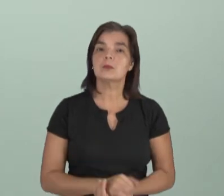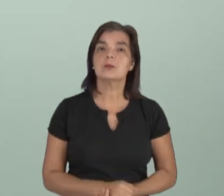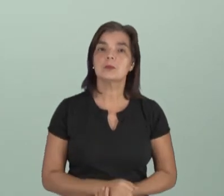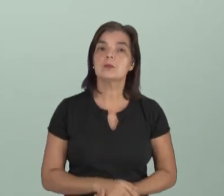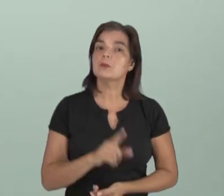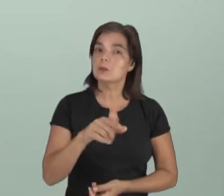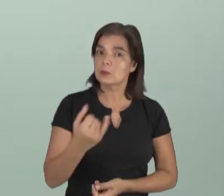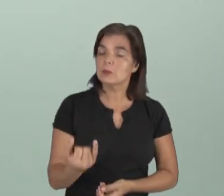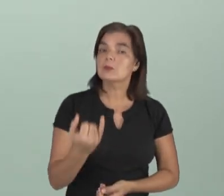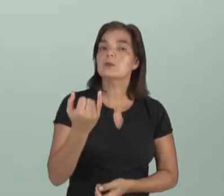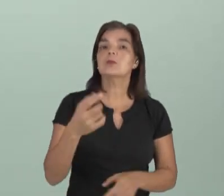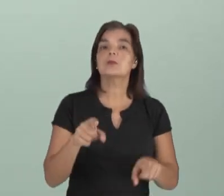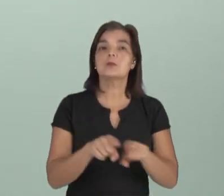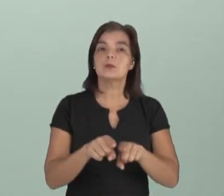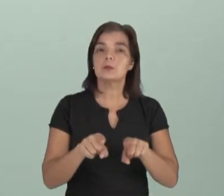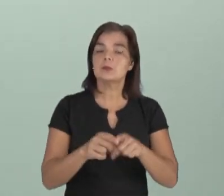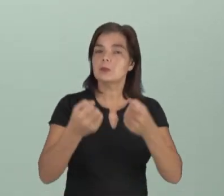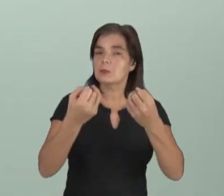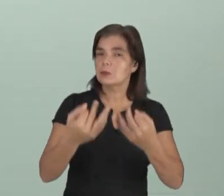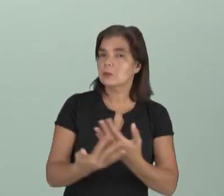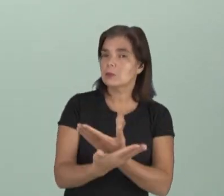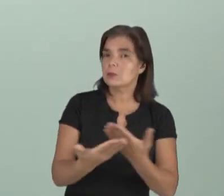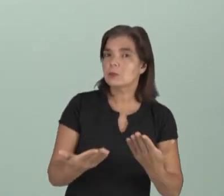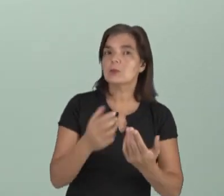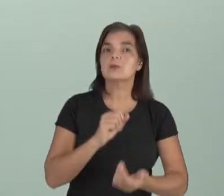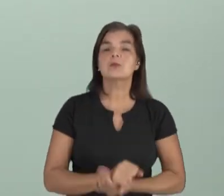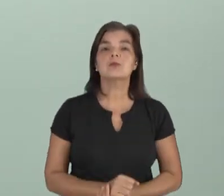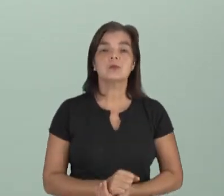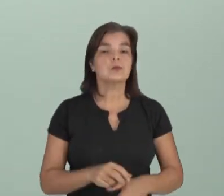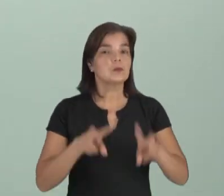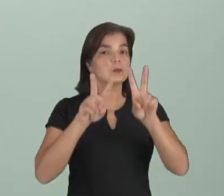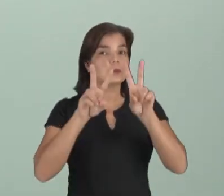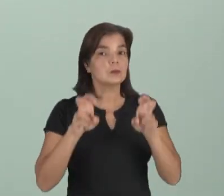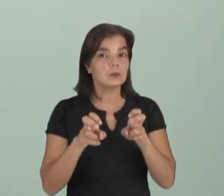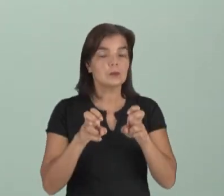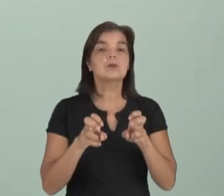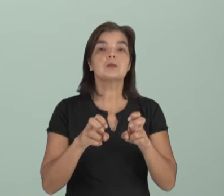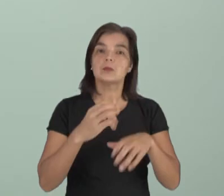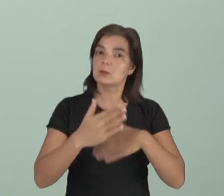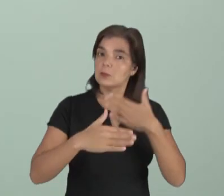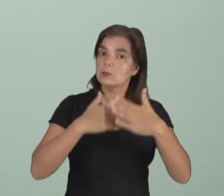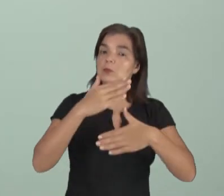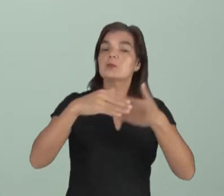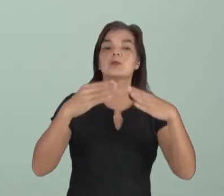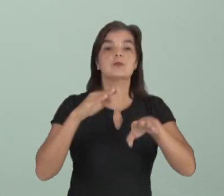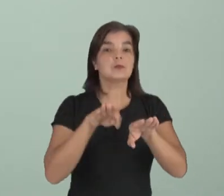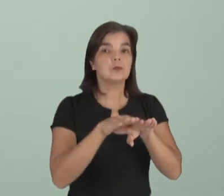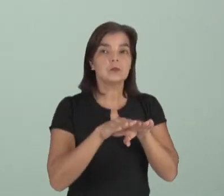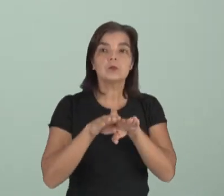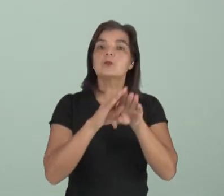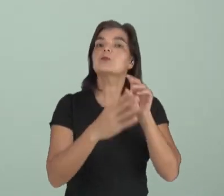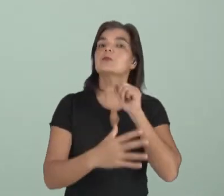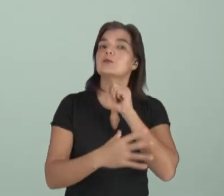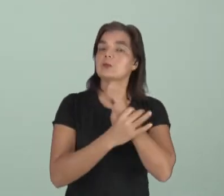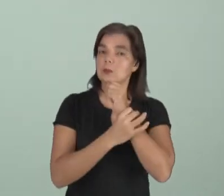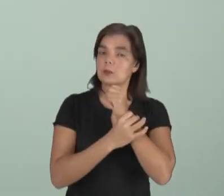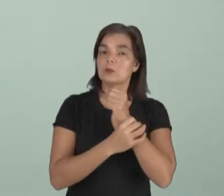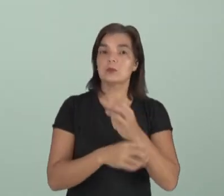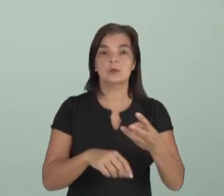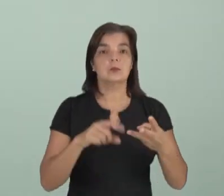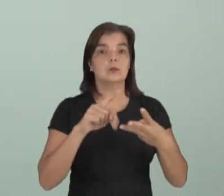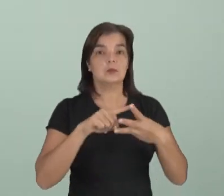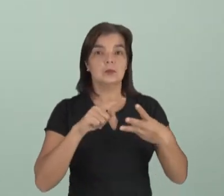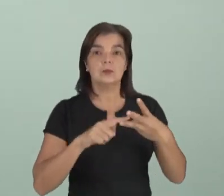é importante também falar para vocês que esse tema é de desenvolvimento sustentável, a questão dos